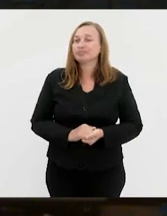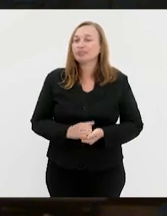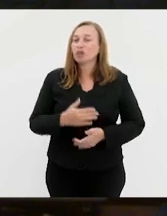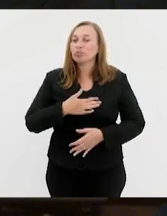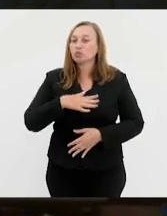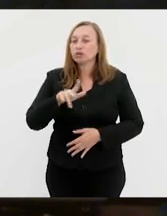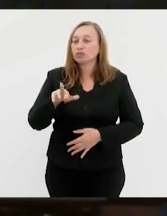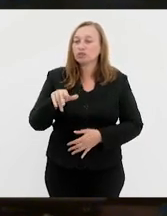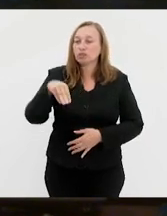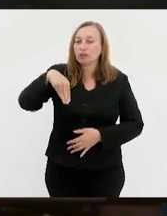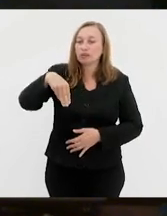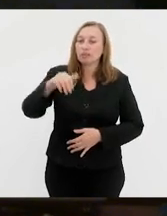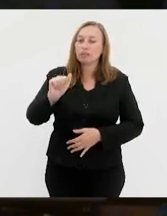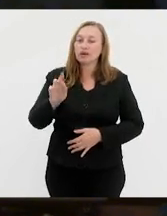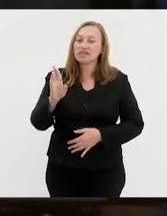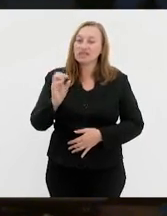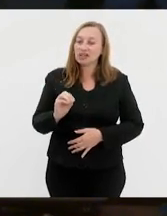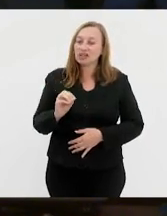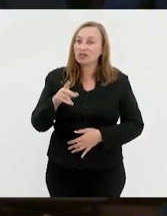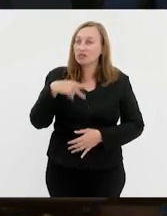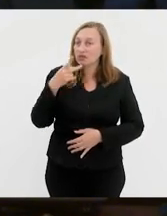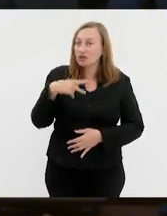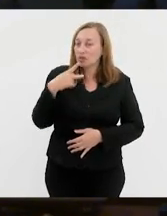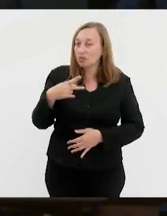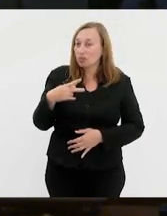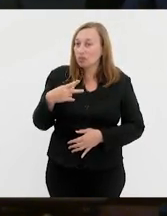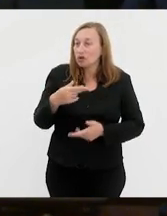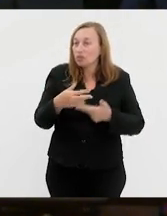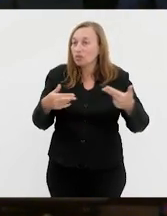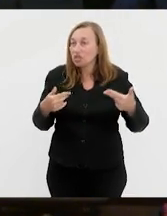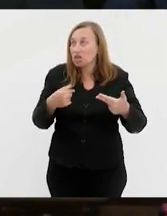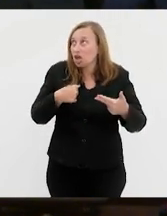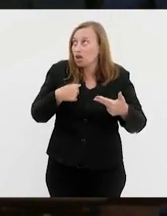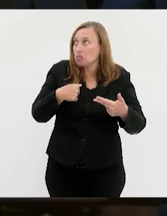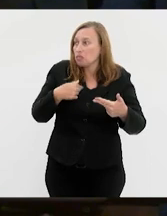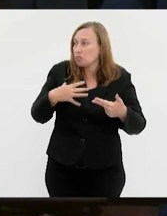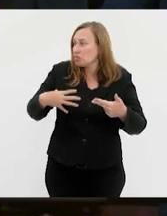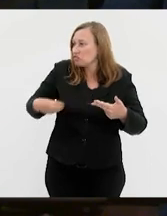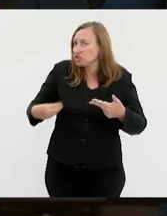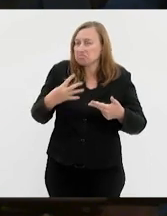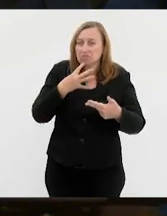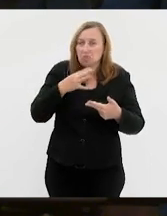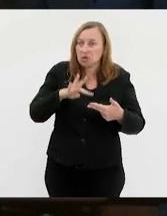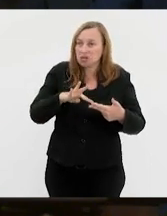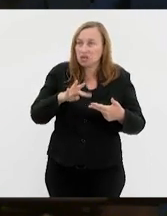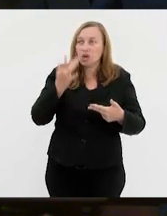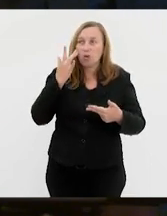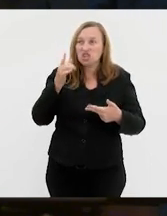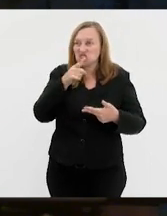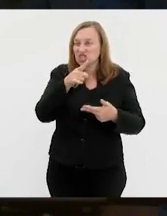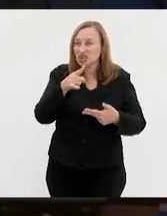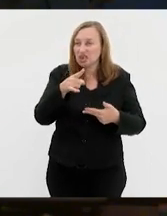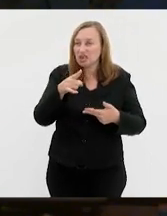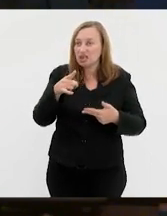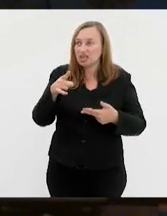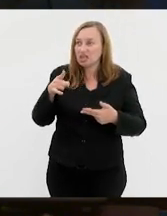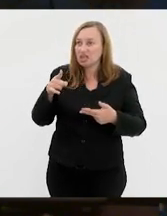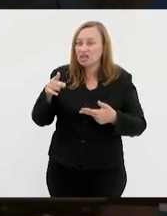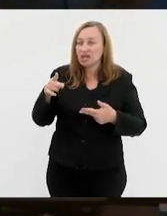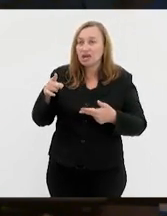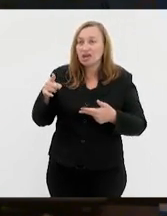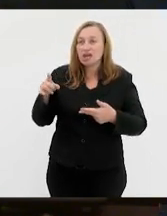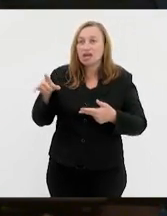Marcelo falou coisas até que eu, como filho, nem conhecia. Acho que ele puxou histórico lá, que